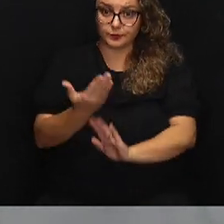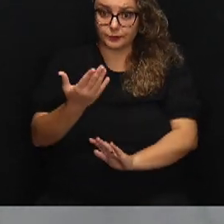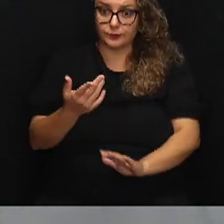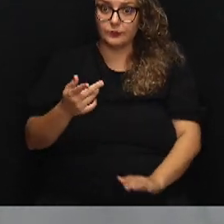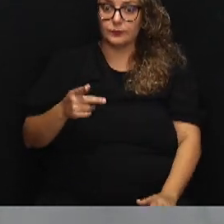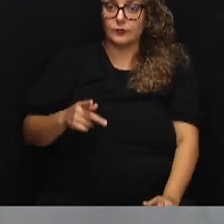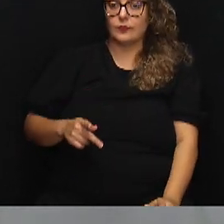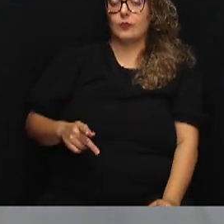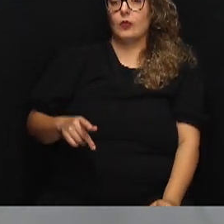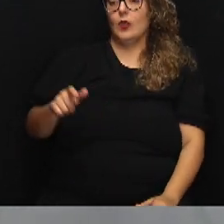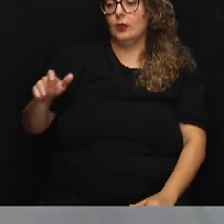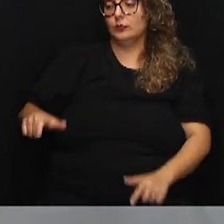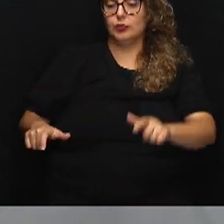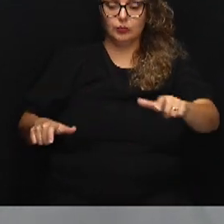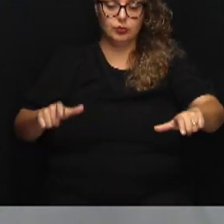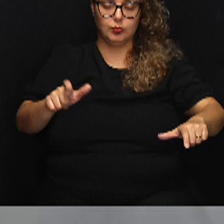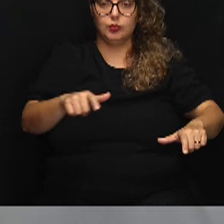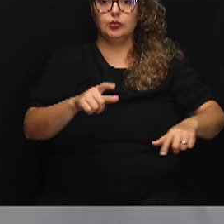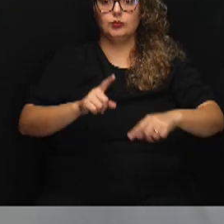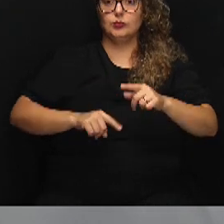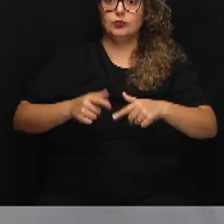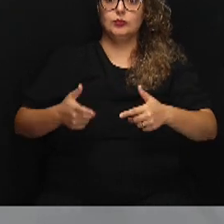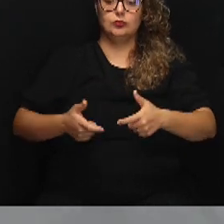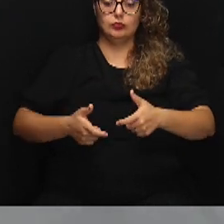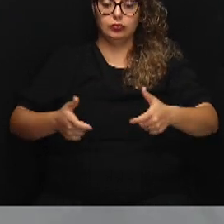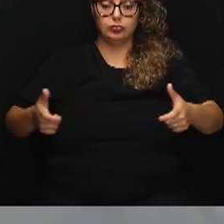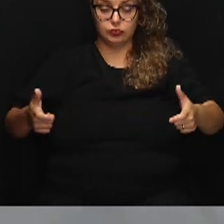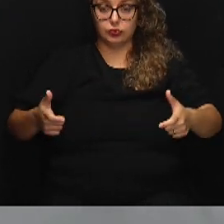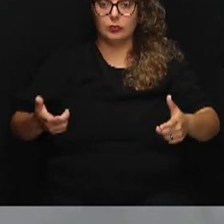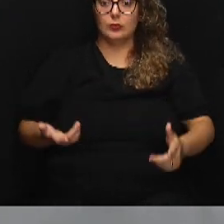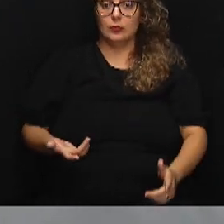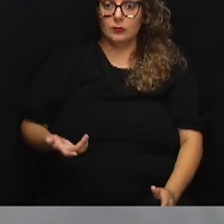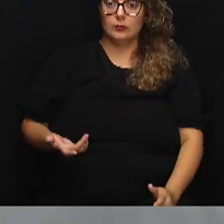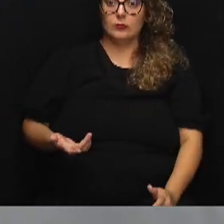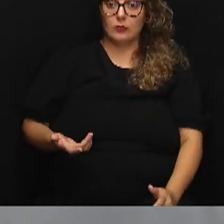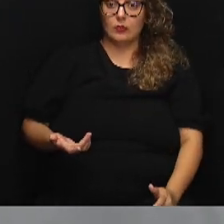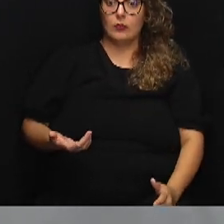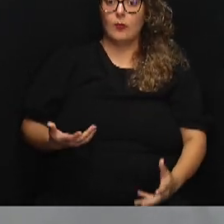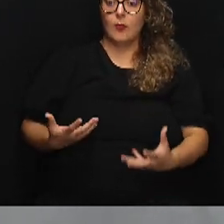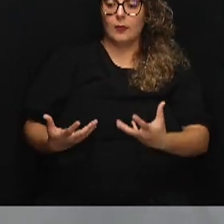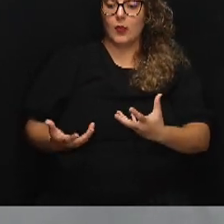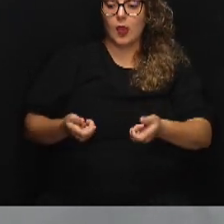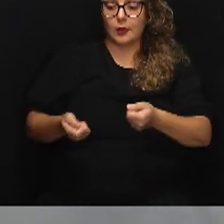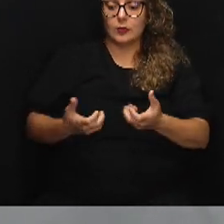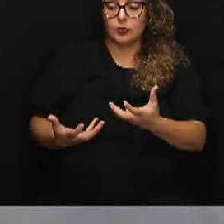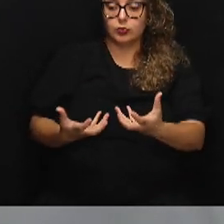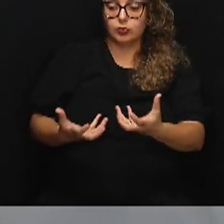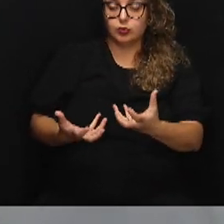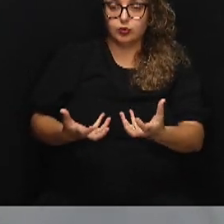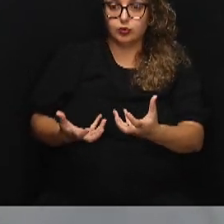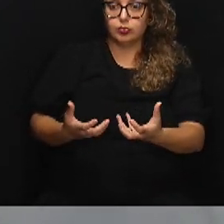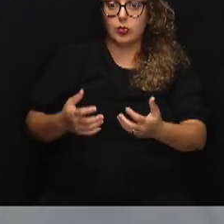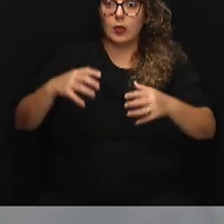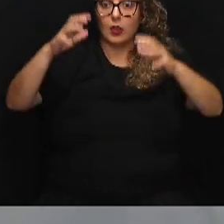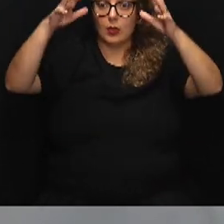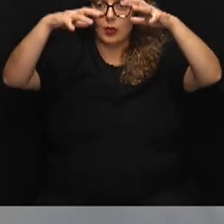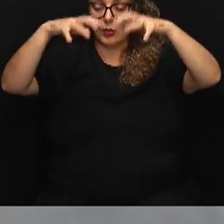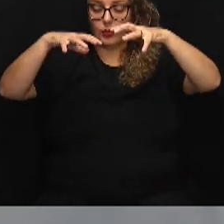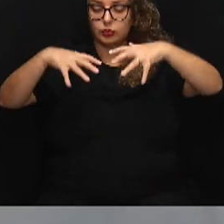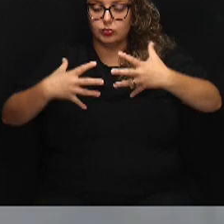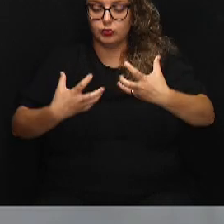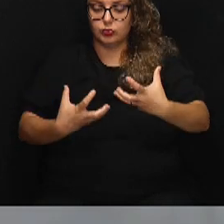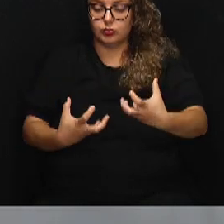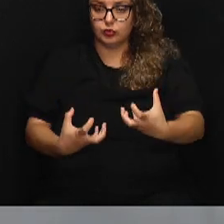poços, colocar nosso material em grande quantidade e reter água, fazer retenção de água durante